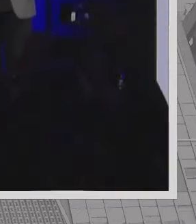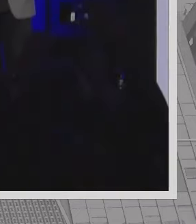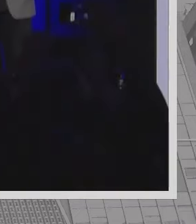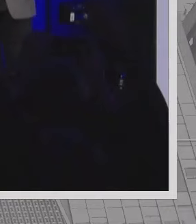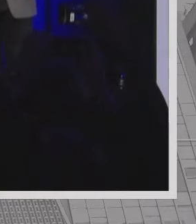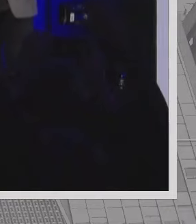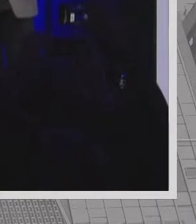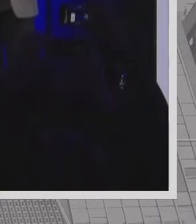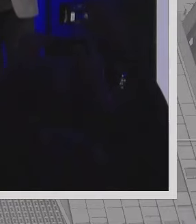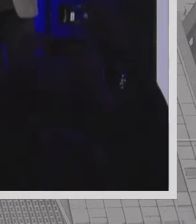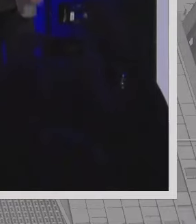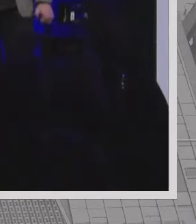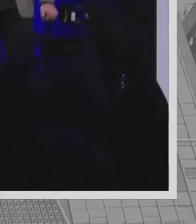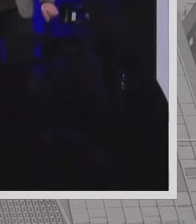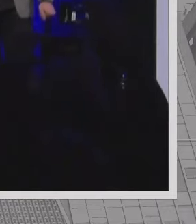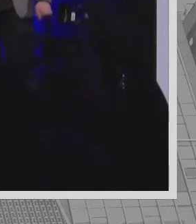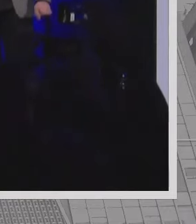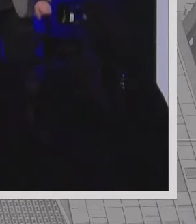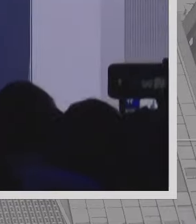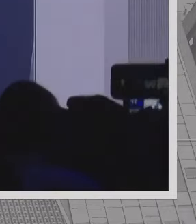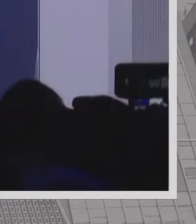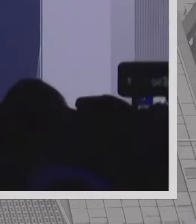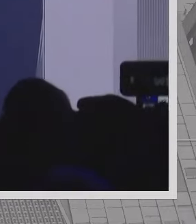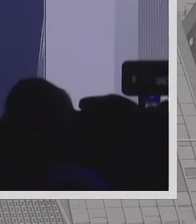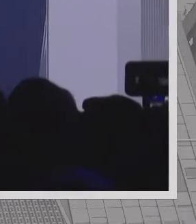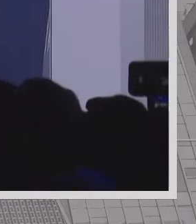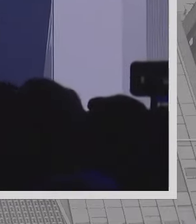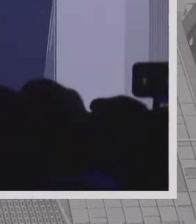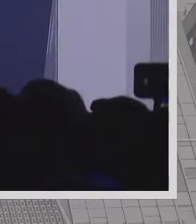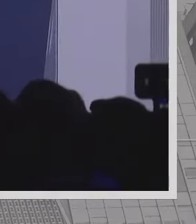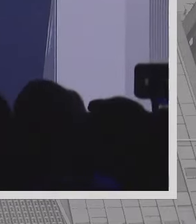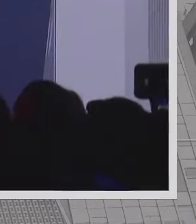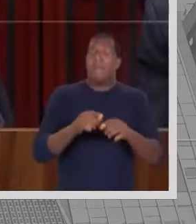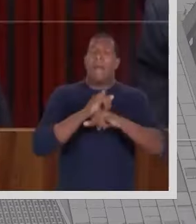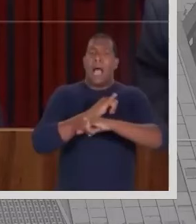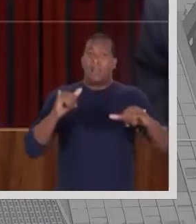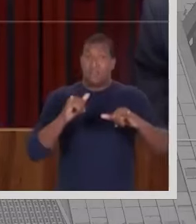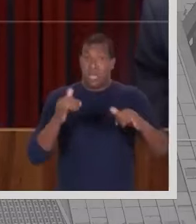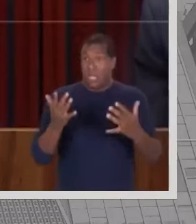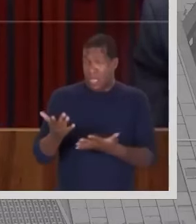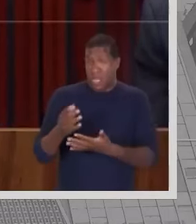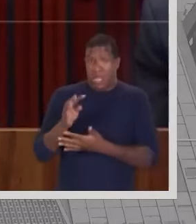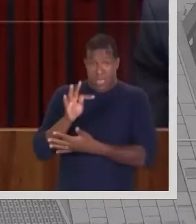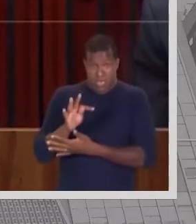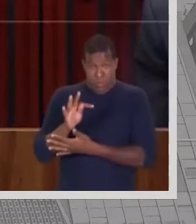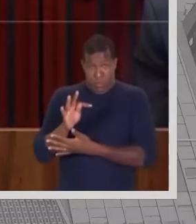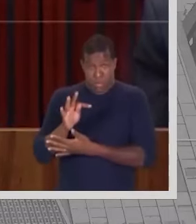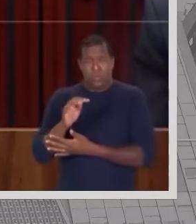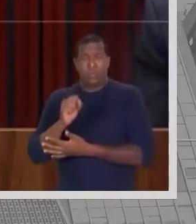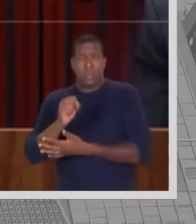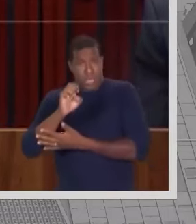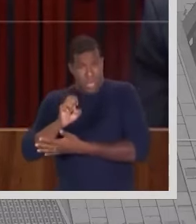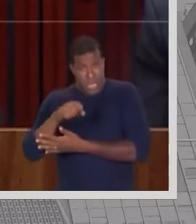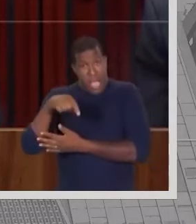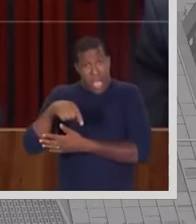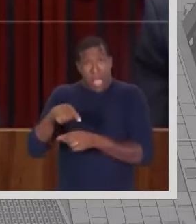para entender melhor. Imagina essa questão. A do Cajuru com O Brasil é puro suco de Brasil. Tudo é possível. Tudo é possível.